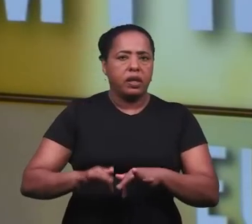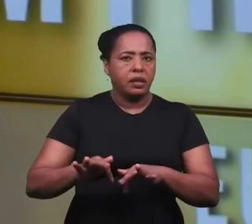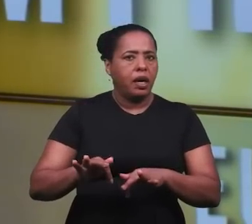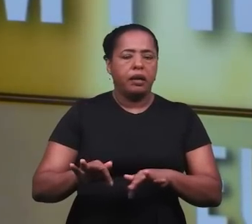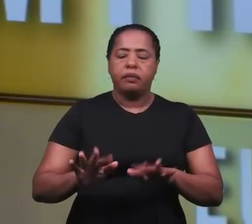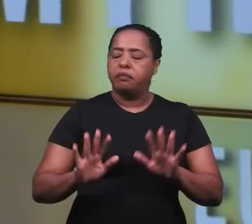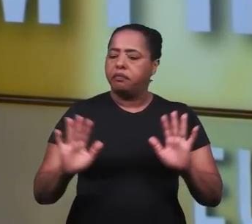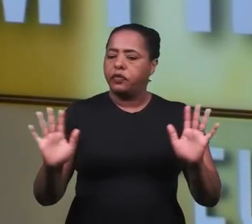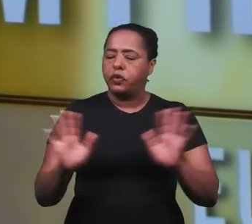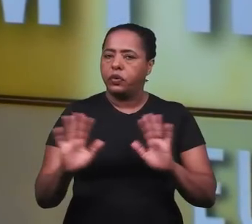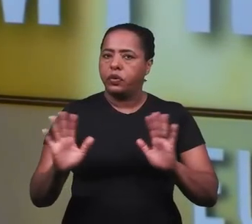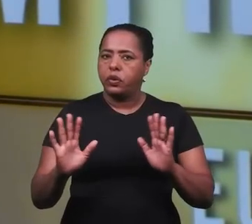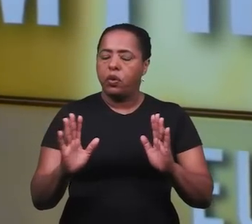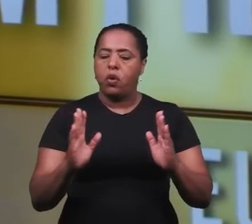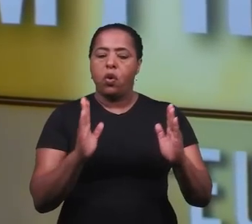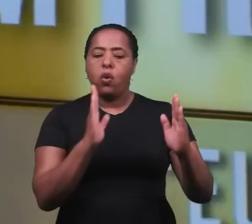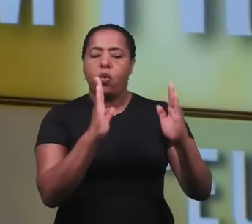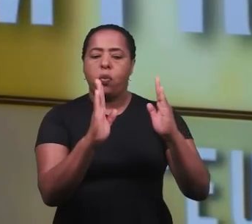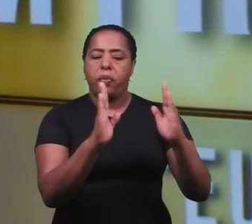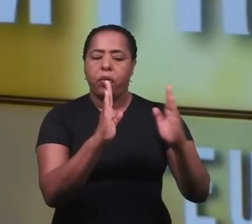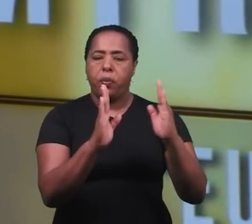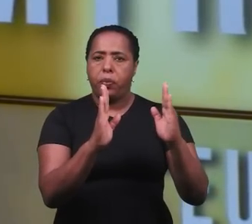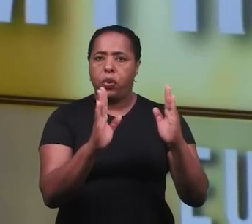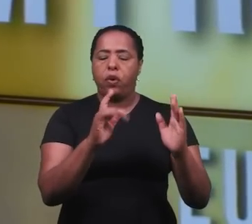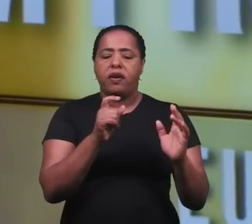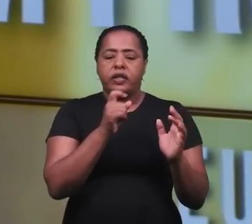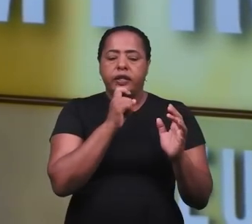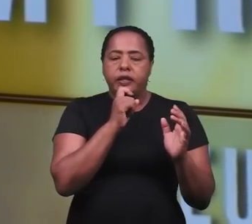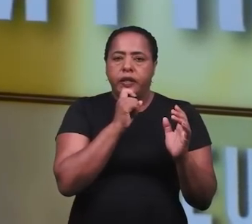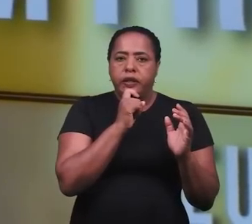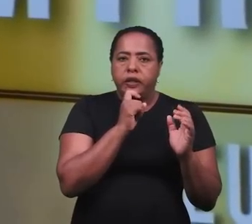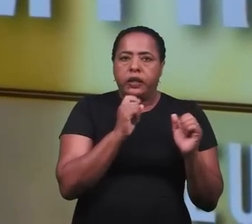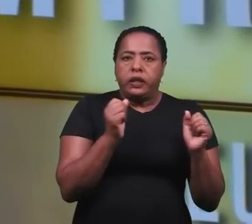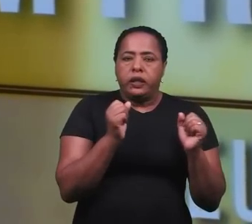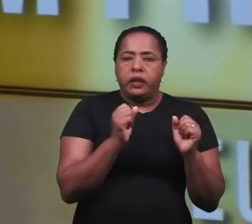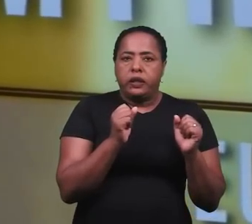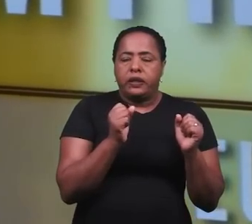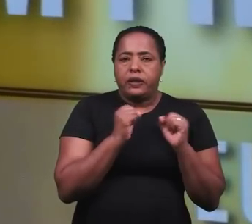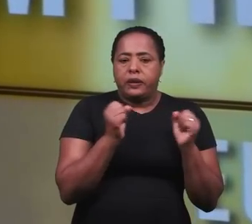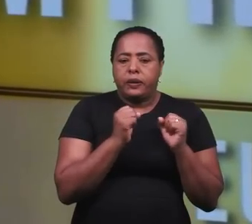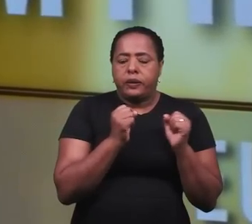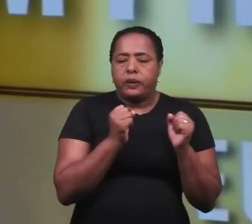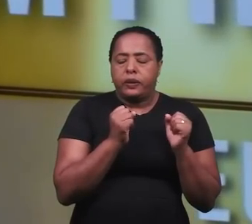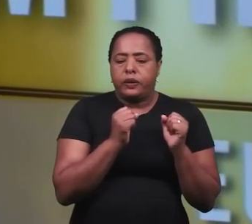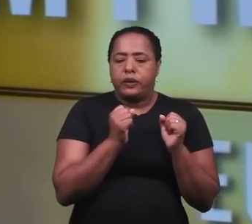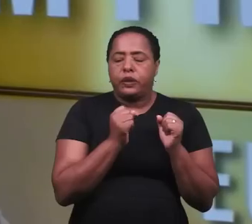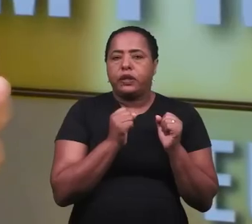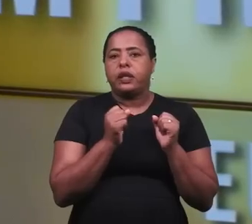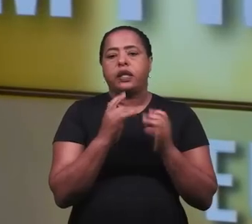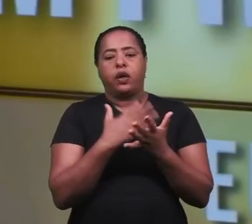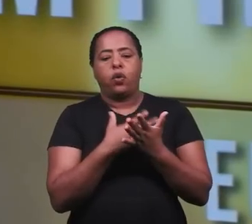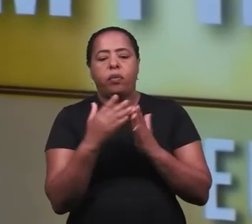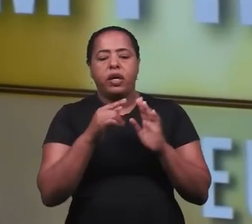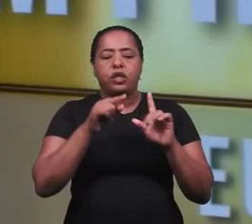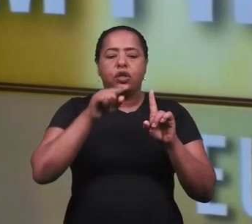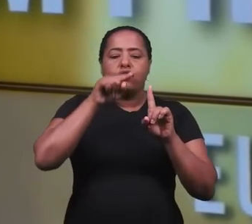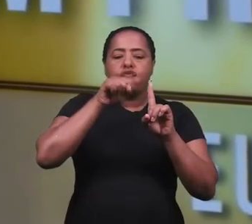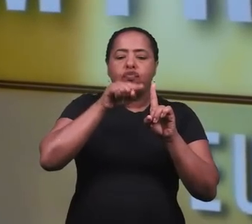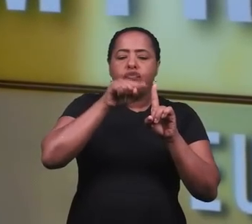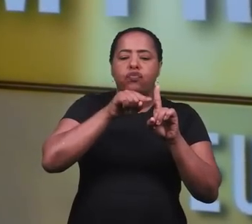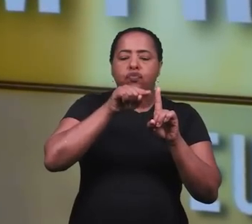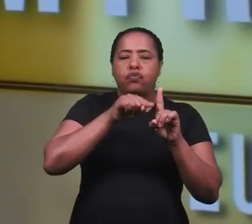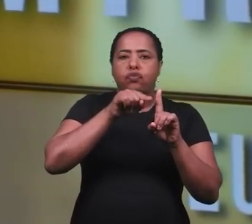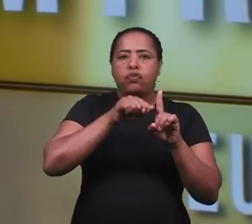ela não tem o dia certinho para começar e os minutos e segundos para terminar. É verdade. Uma fase, uma